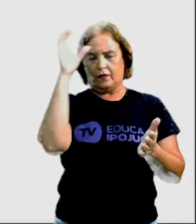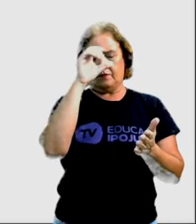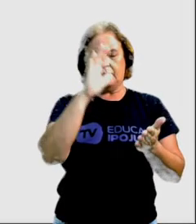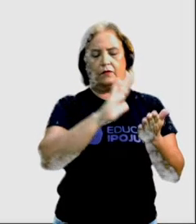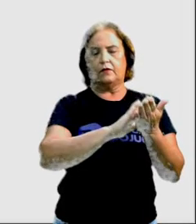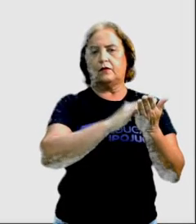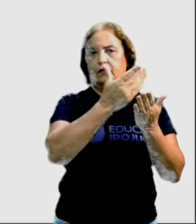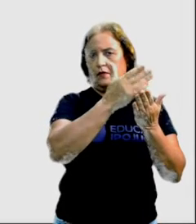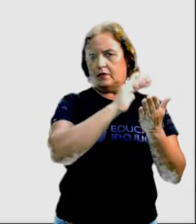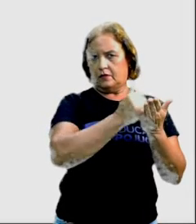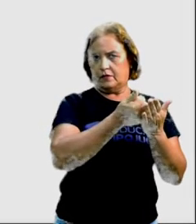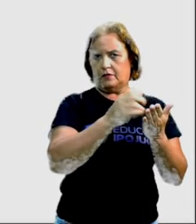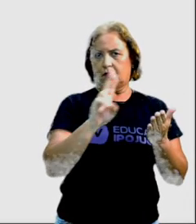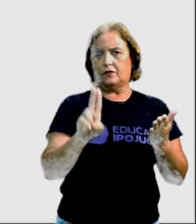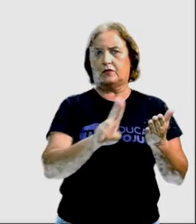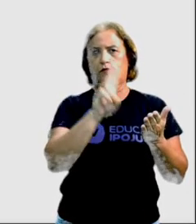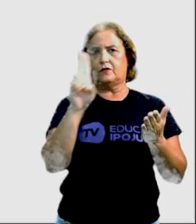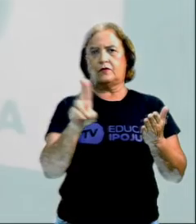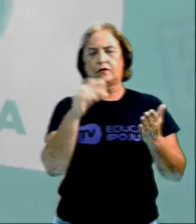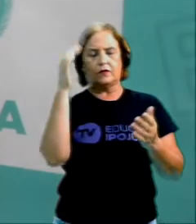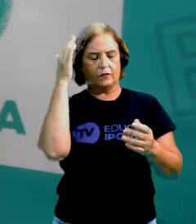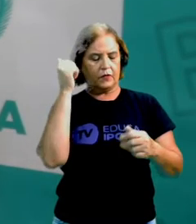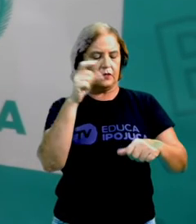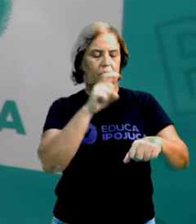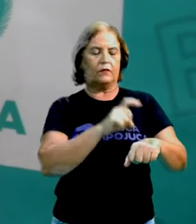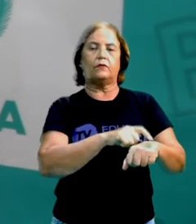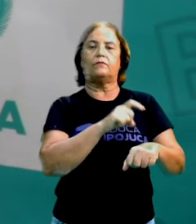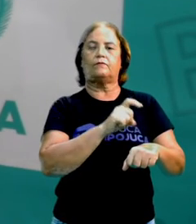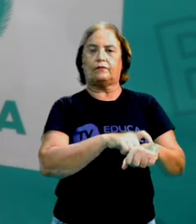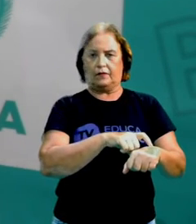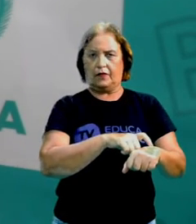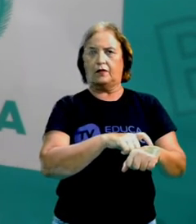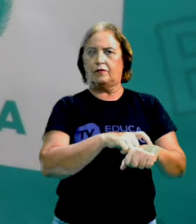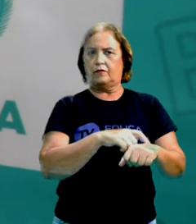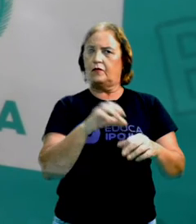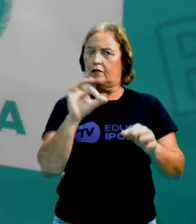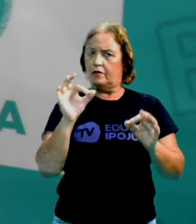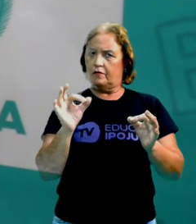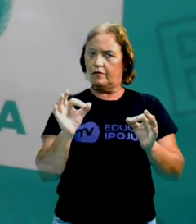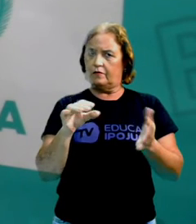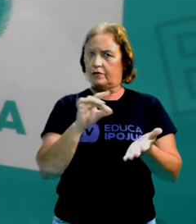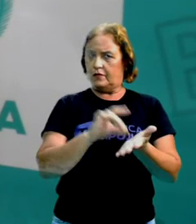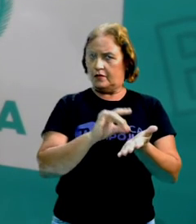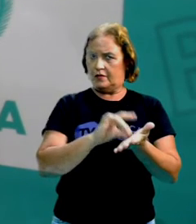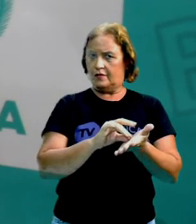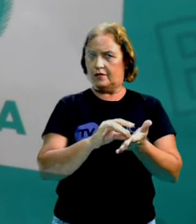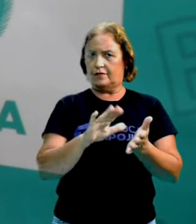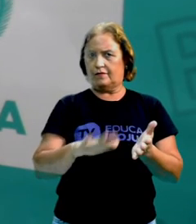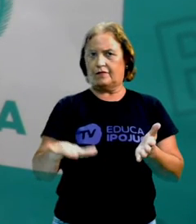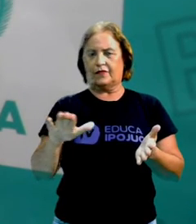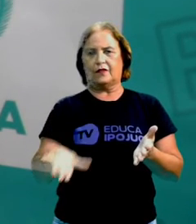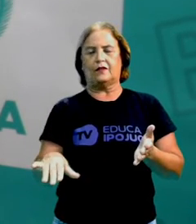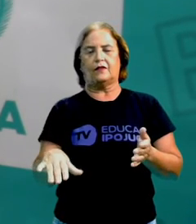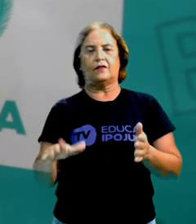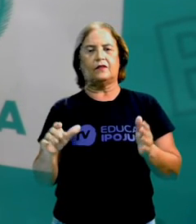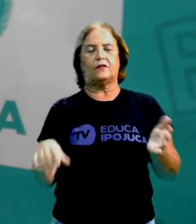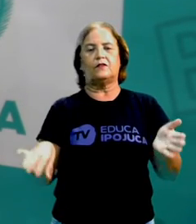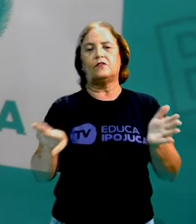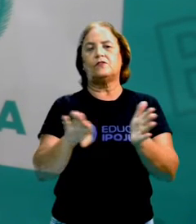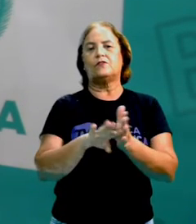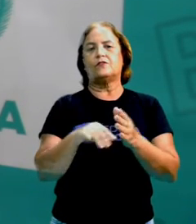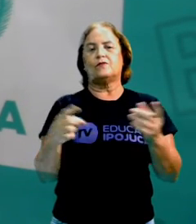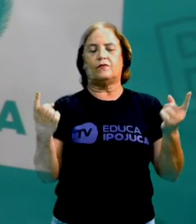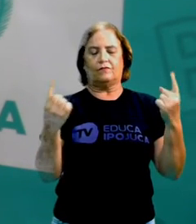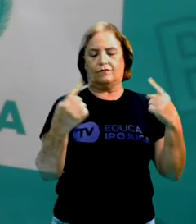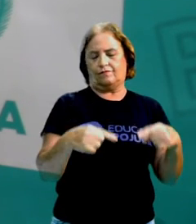ele é utilizado para me dê um tempo é isso criança e chegamos então aos desafios